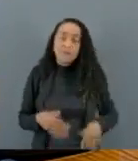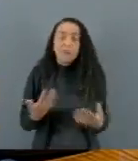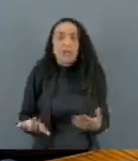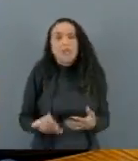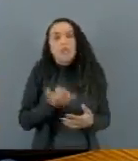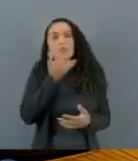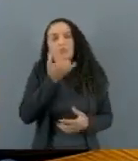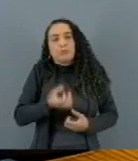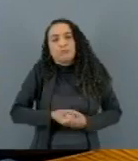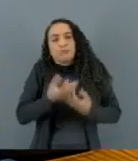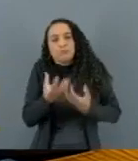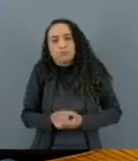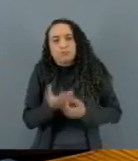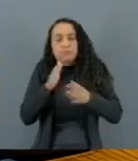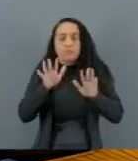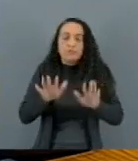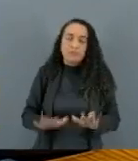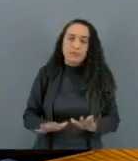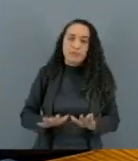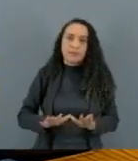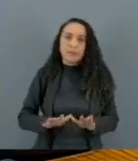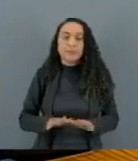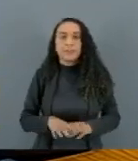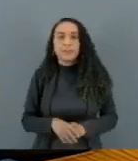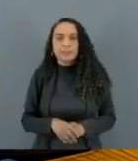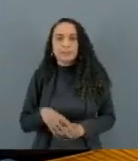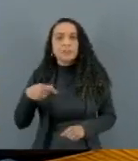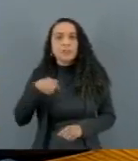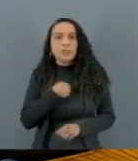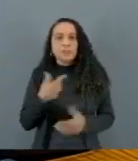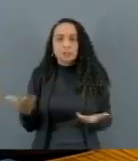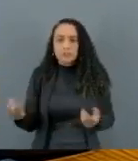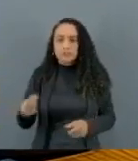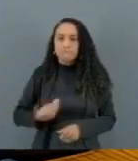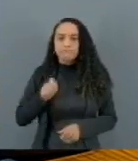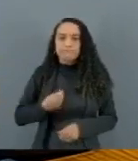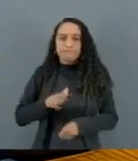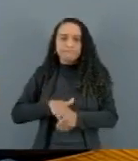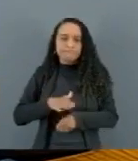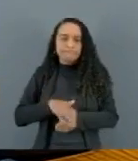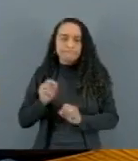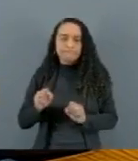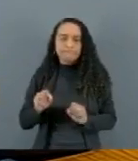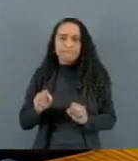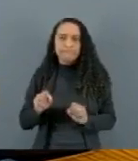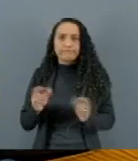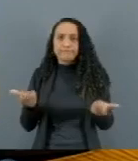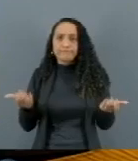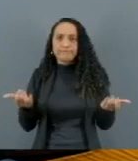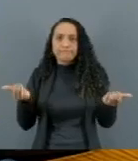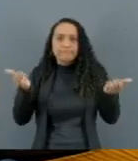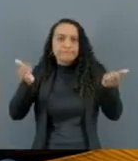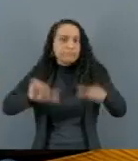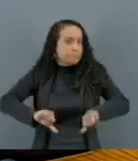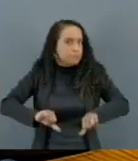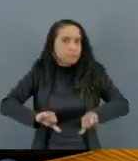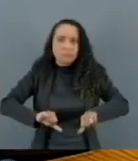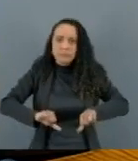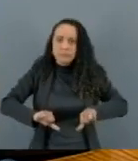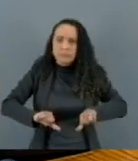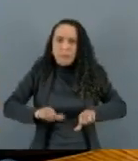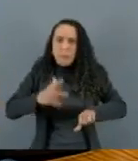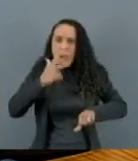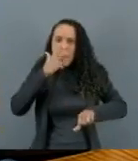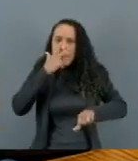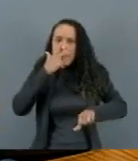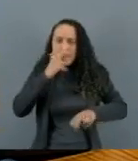o desabafo, mas porque nós estamos vivendo aqui, literalmente, um clima kafkaniano, né? Isso aqui é aquele romance de